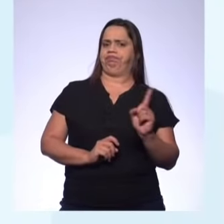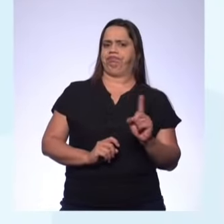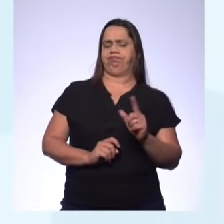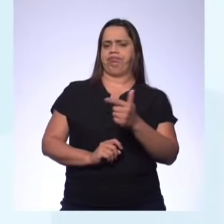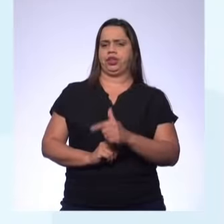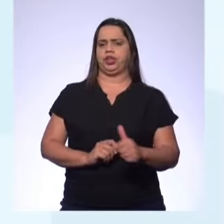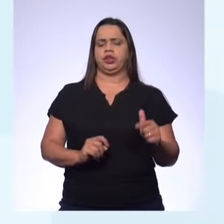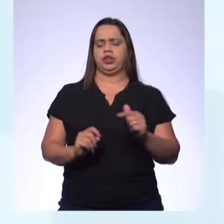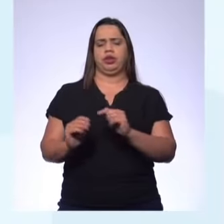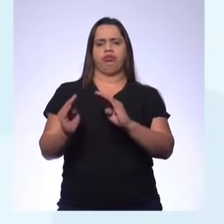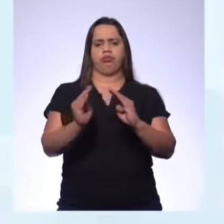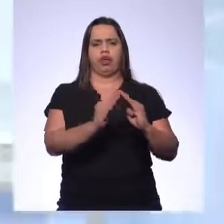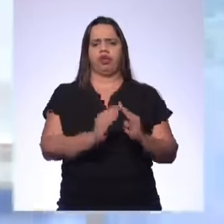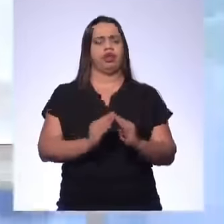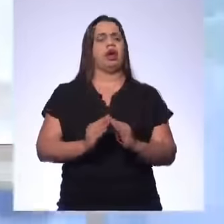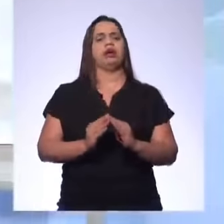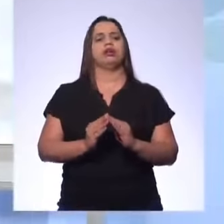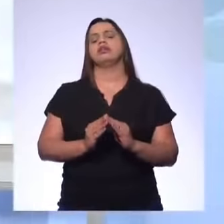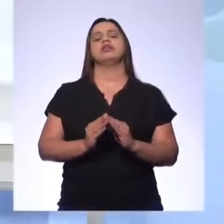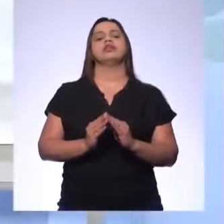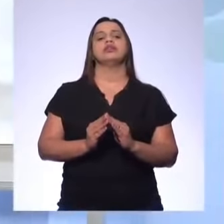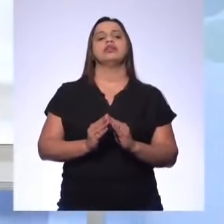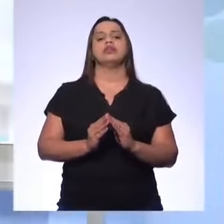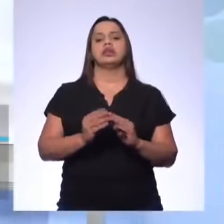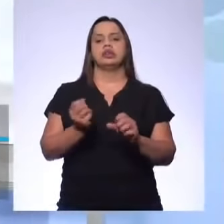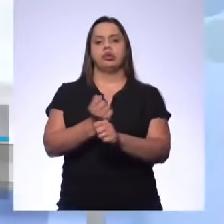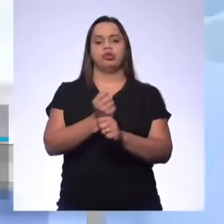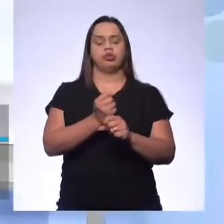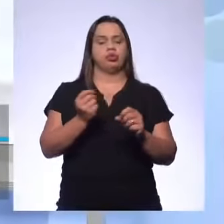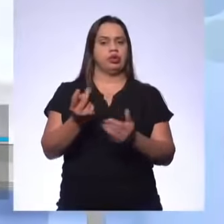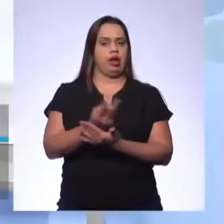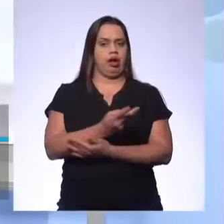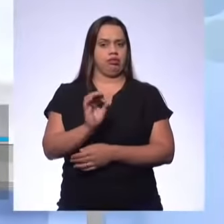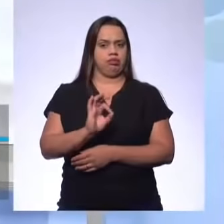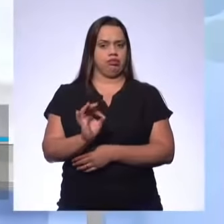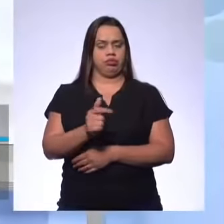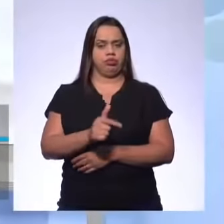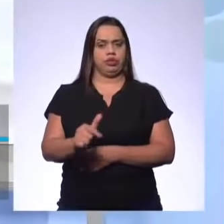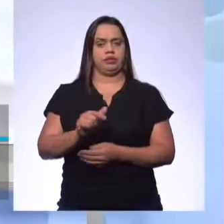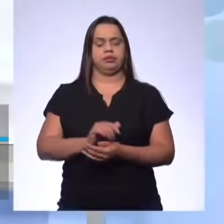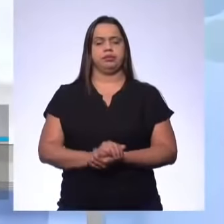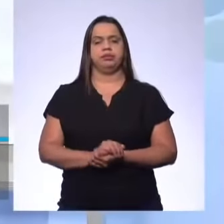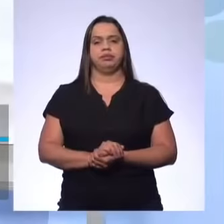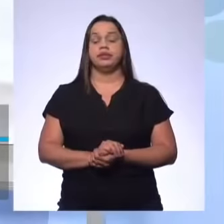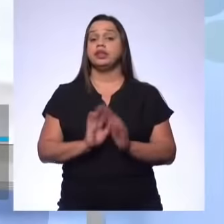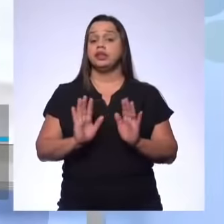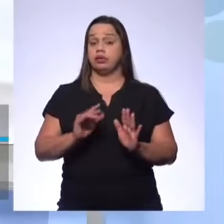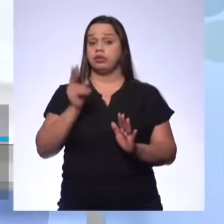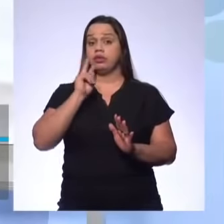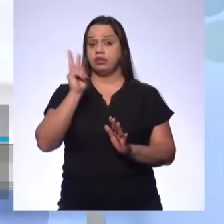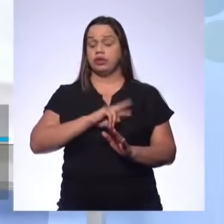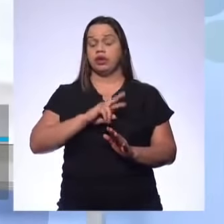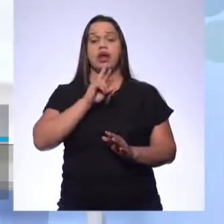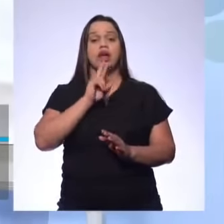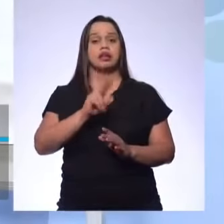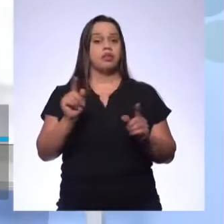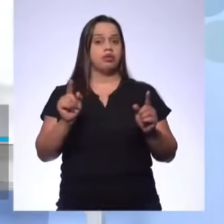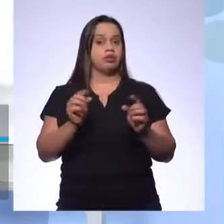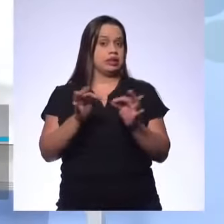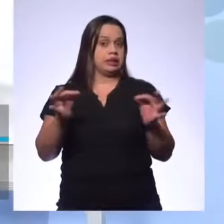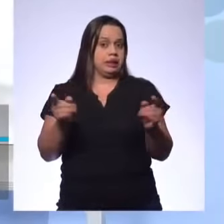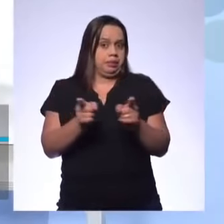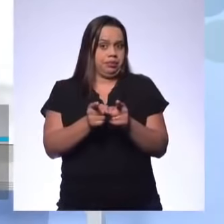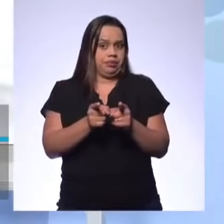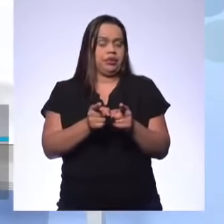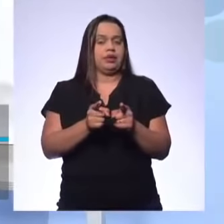construções regulares. Gente, essa aí é a estrutura que vocês poderiam. Poderiam dar outras respostas como resposta curta, tá? Mas ali